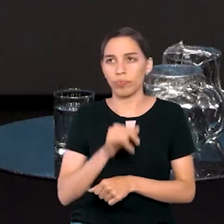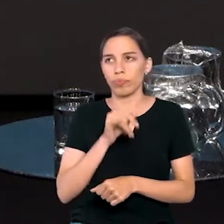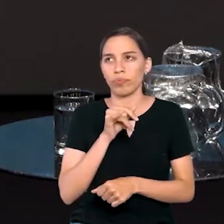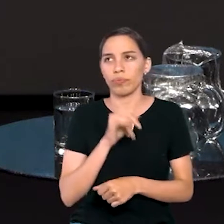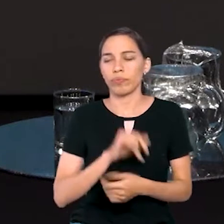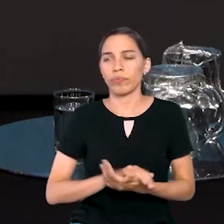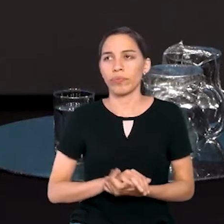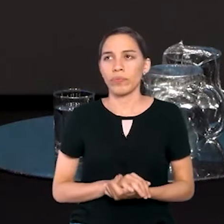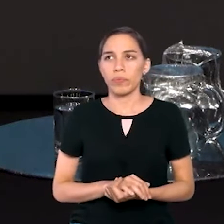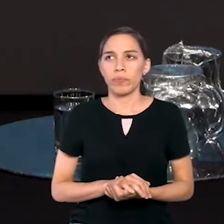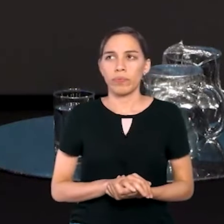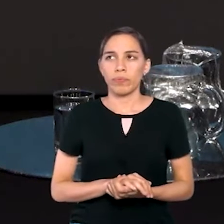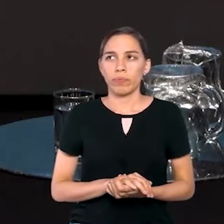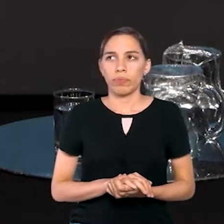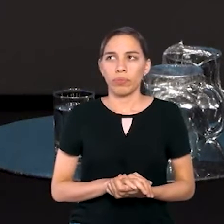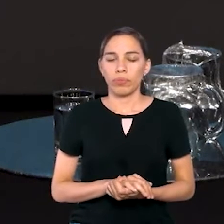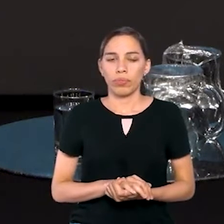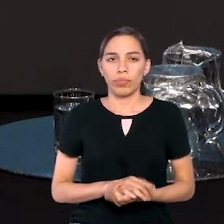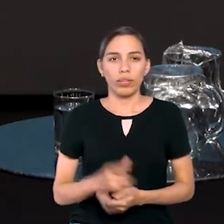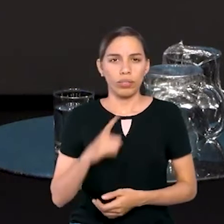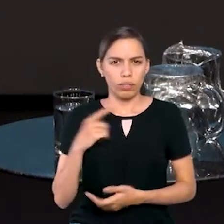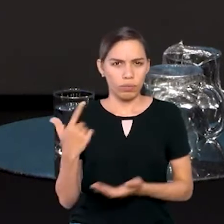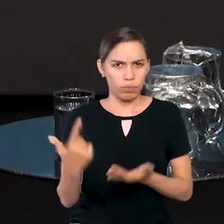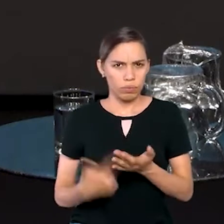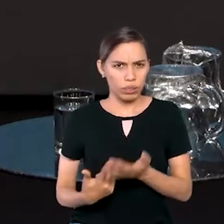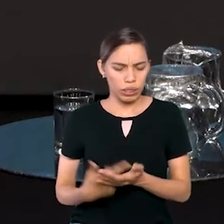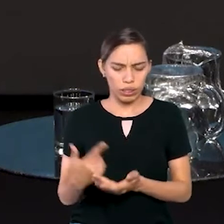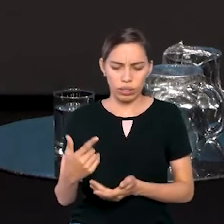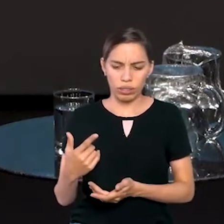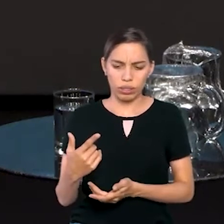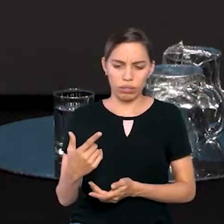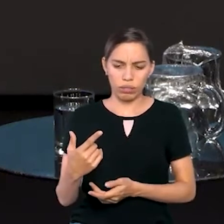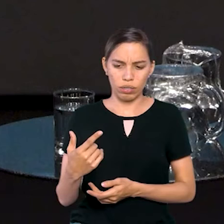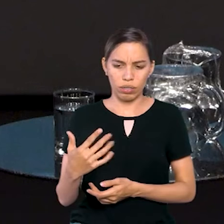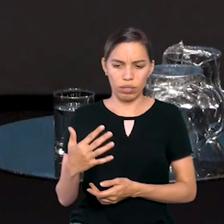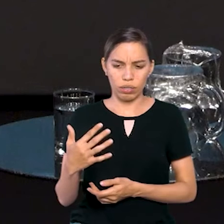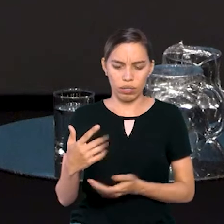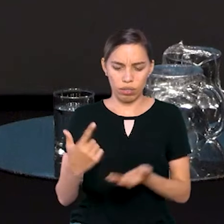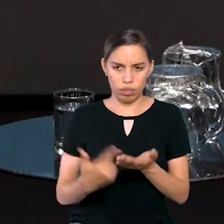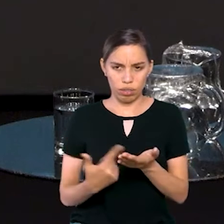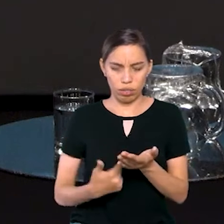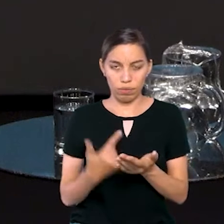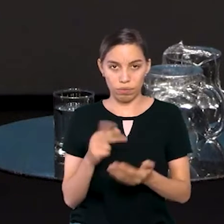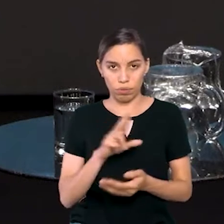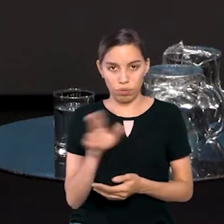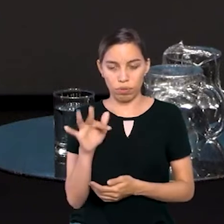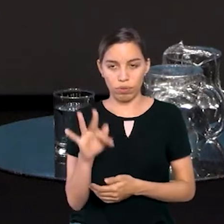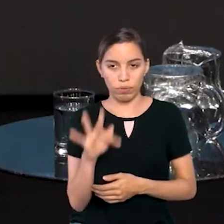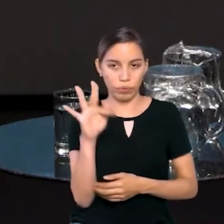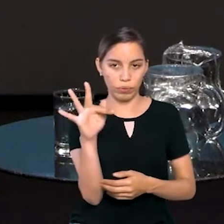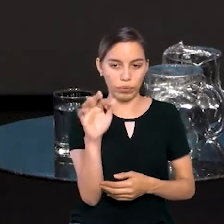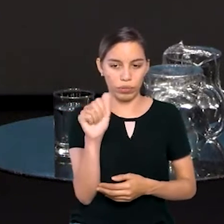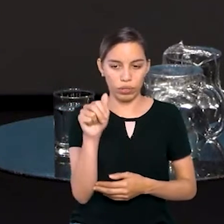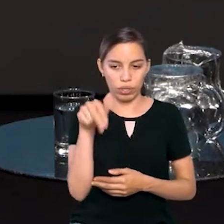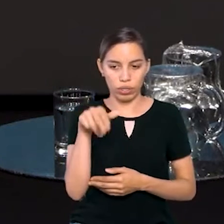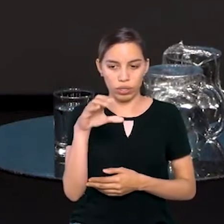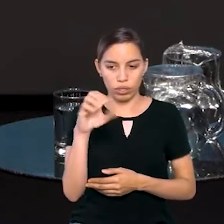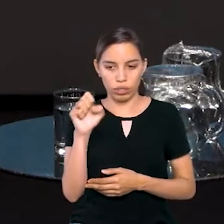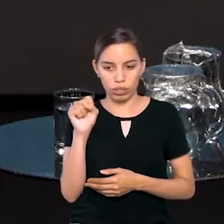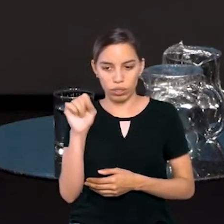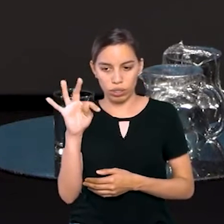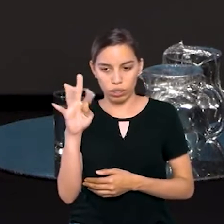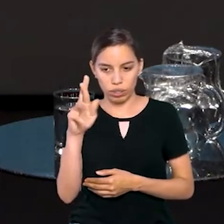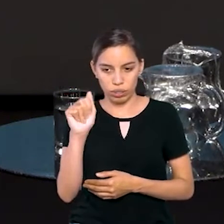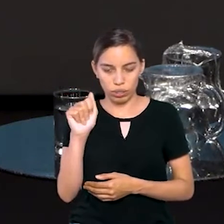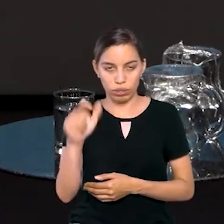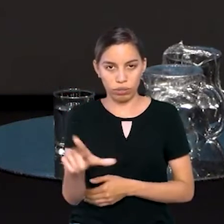livrinho Futuro Ancestral é bem uma amostra de como a